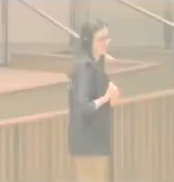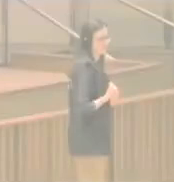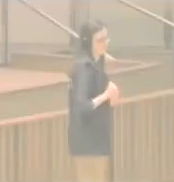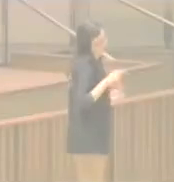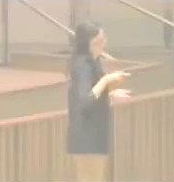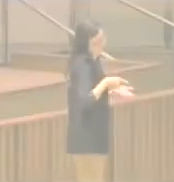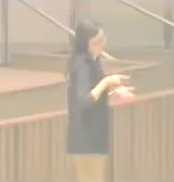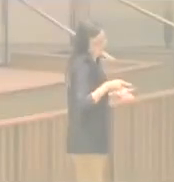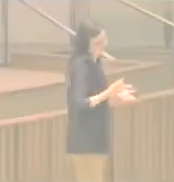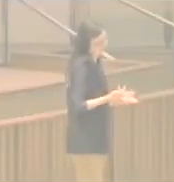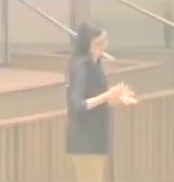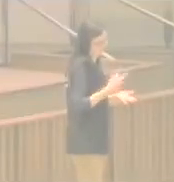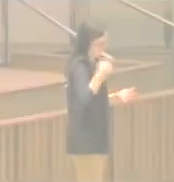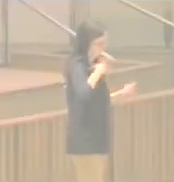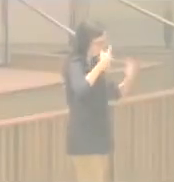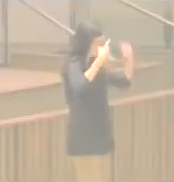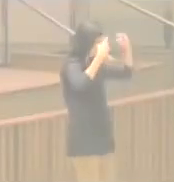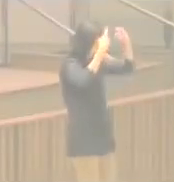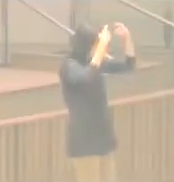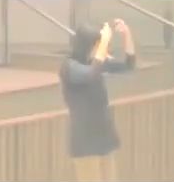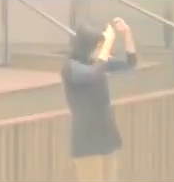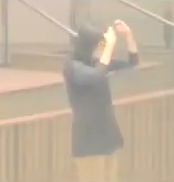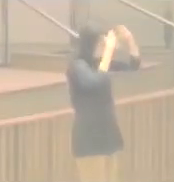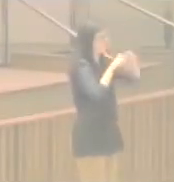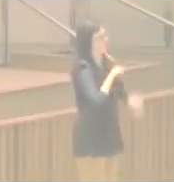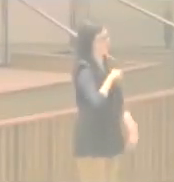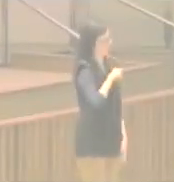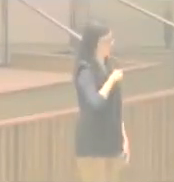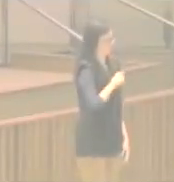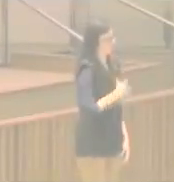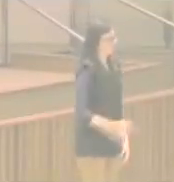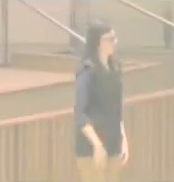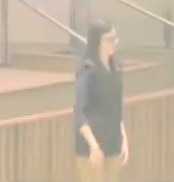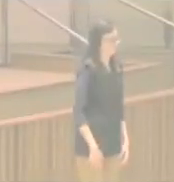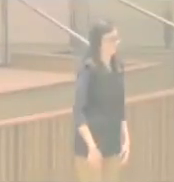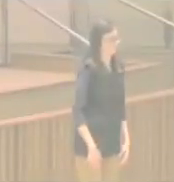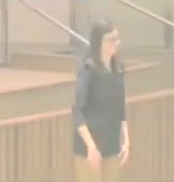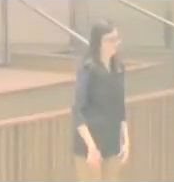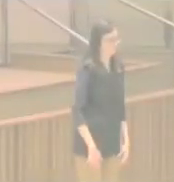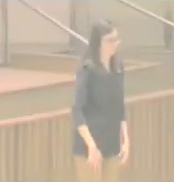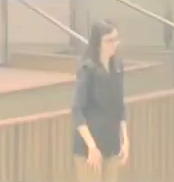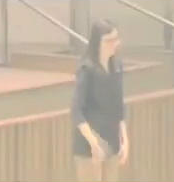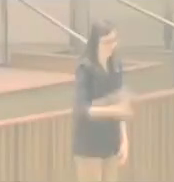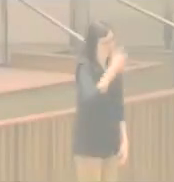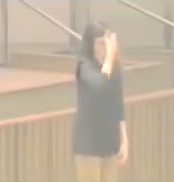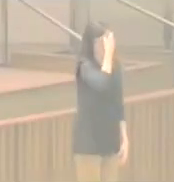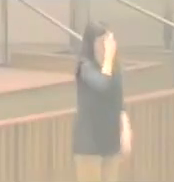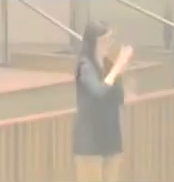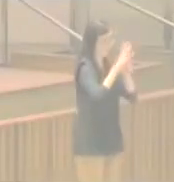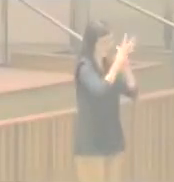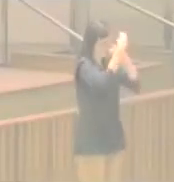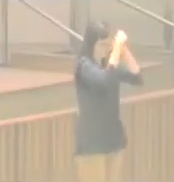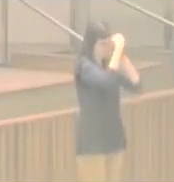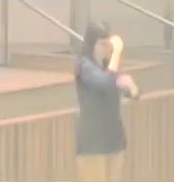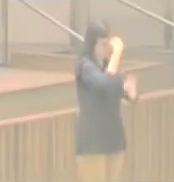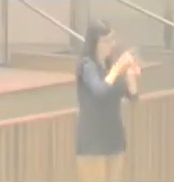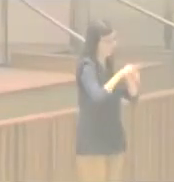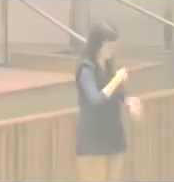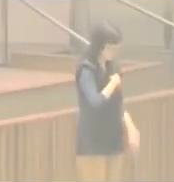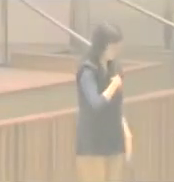Essa é a verdadeira batalha espiritual que a gente vive, que trabalha aqui na mente da gente e no coração da